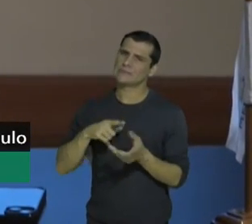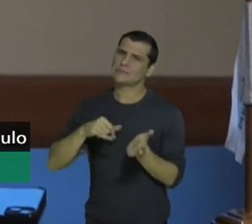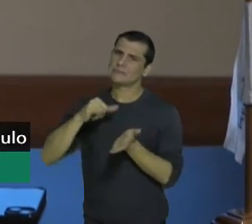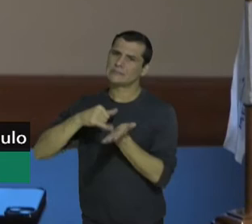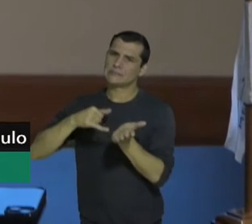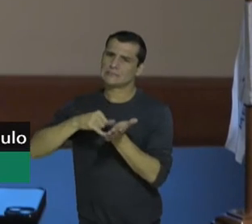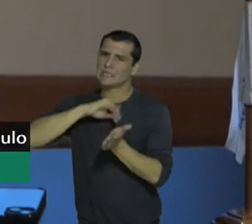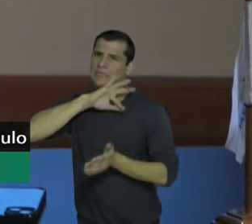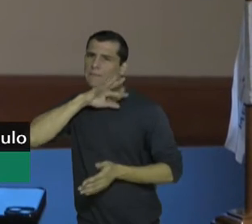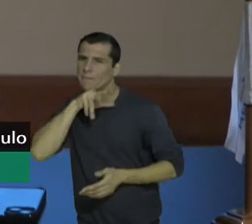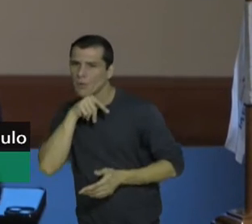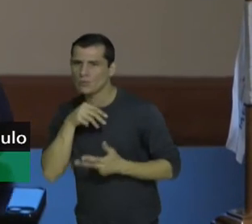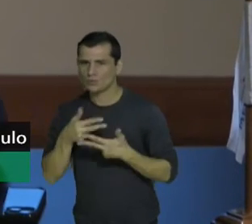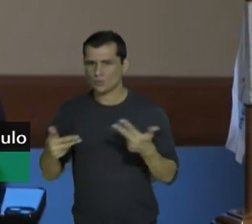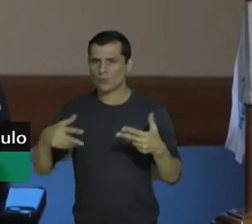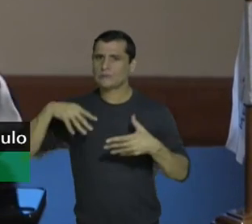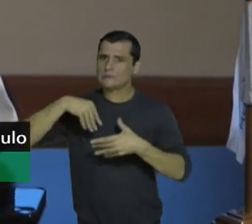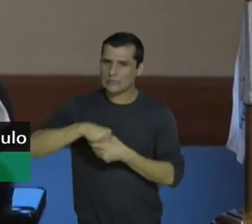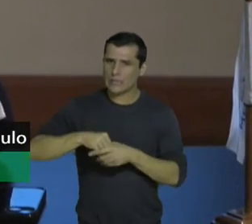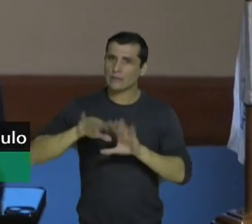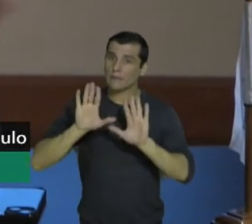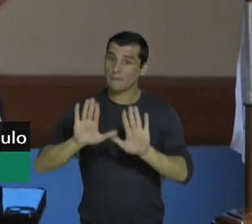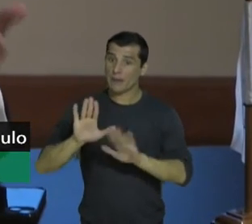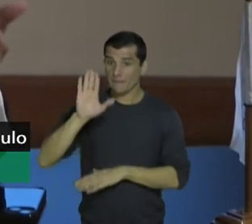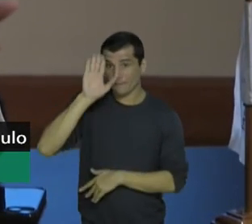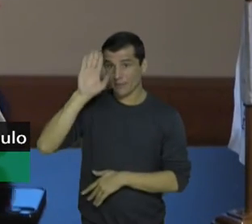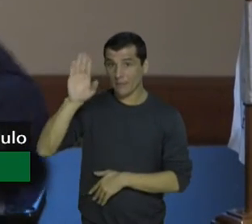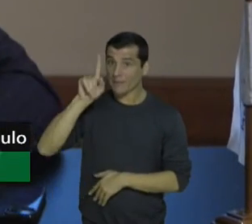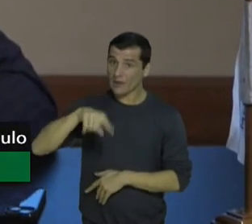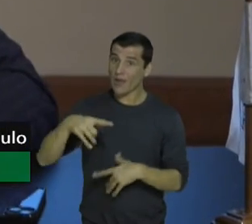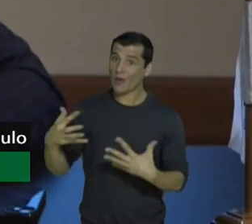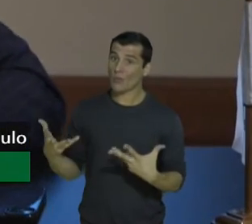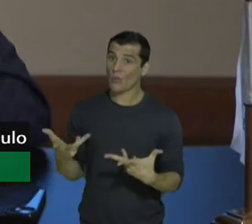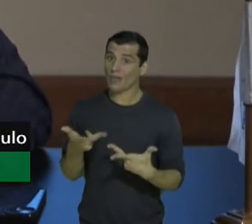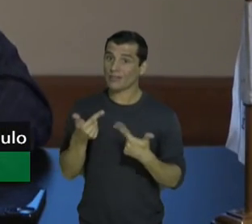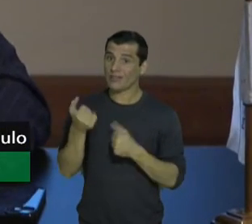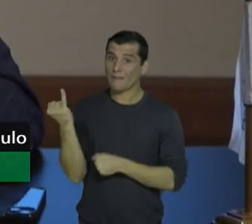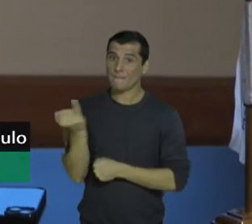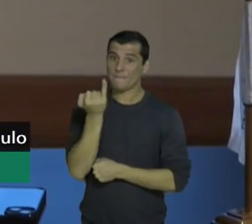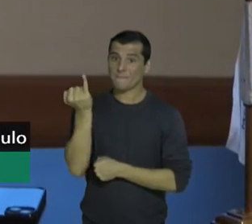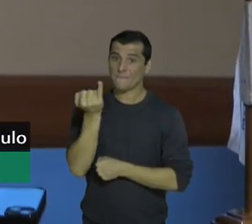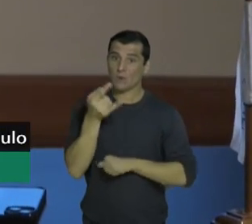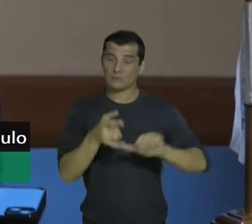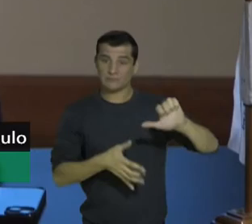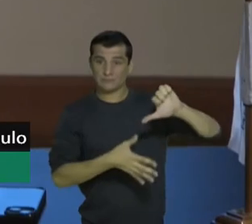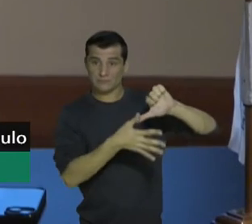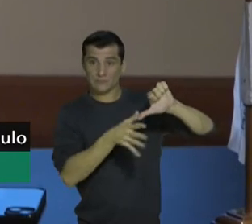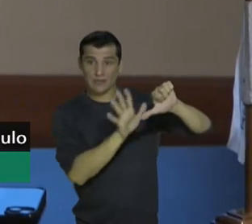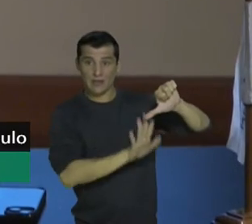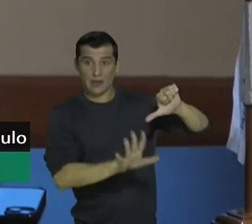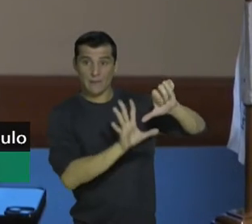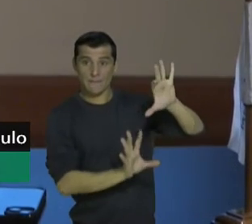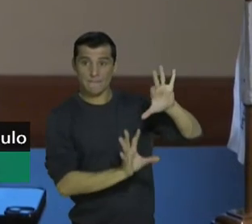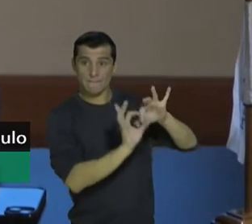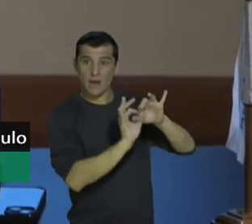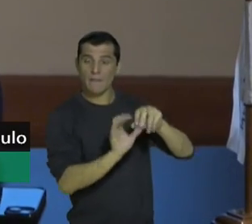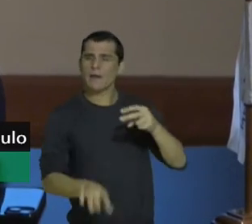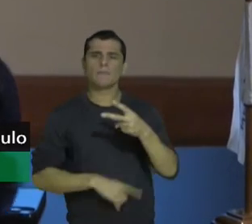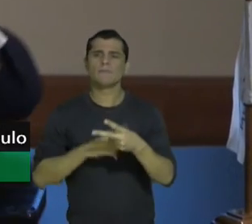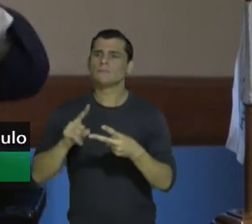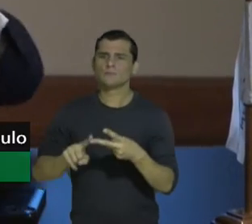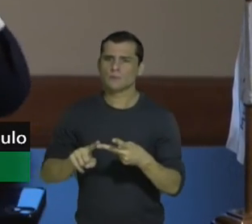ponto é eh a pauta é de qualidade Então isso é muito importante a integração sul-americana o segundo